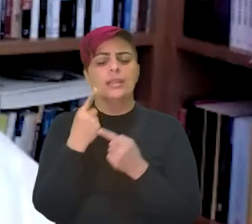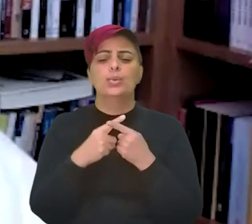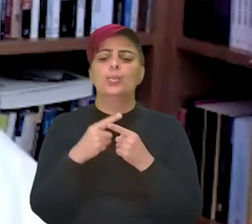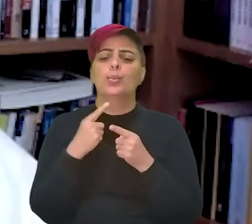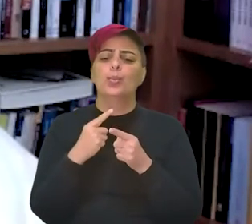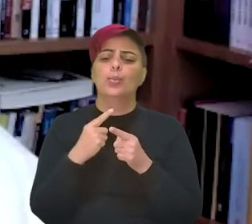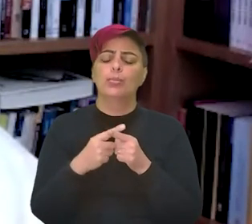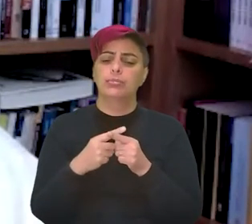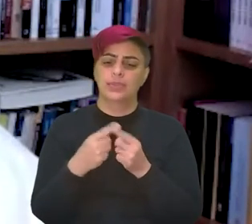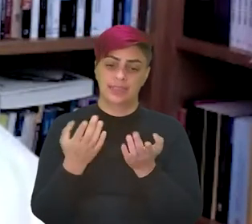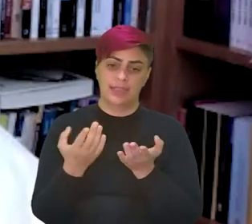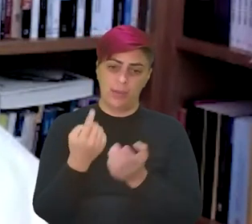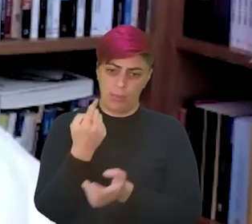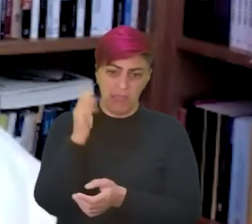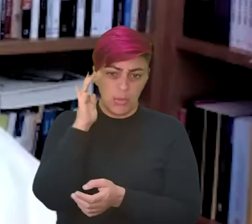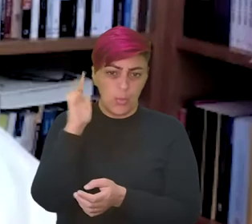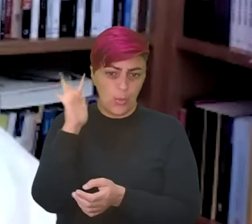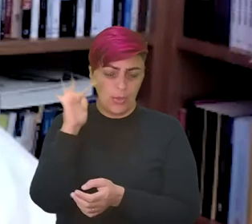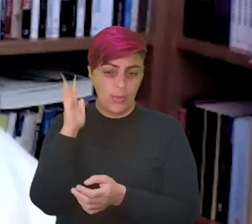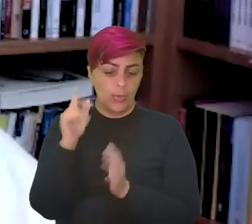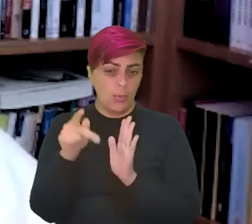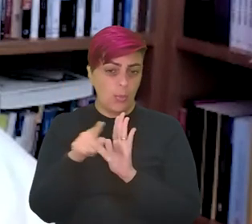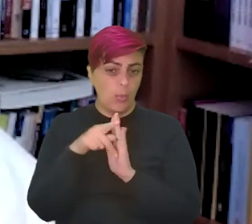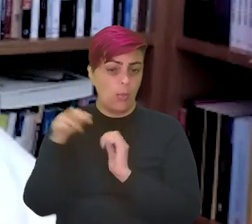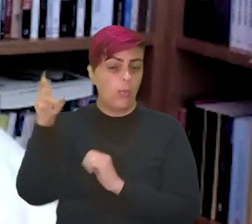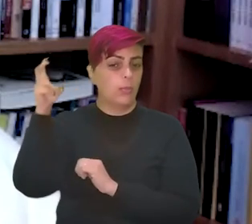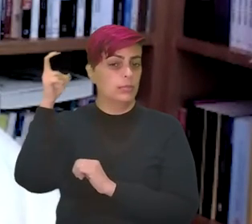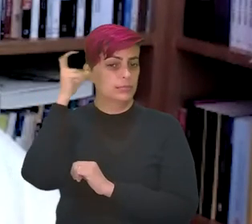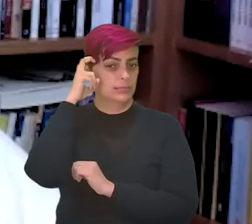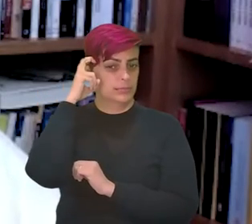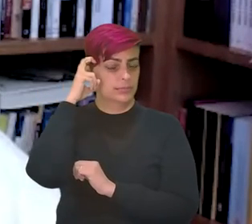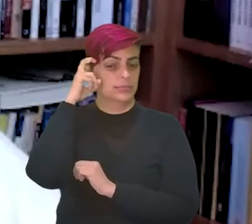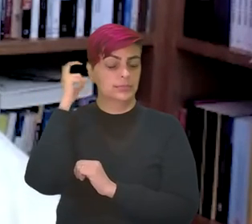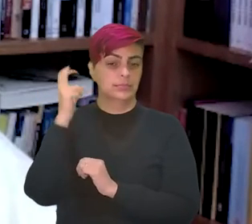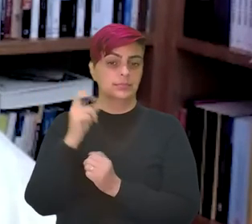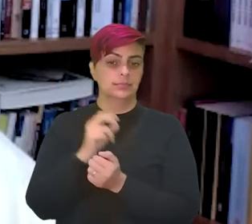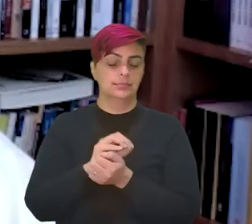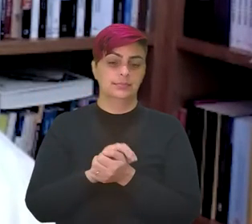que uma teoria científica da cultura...